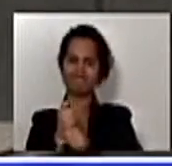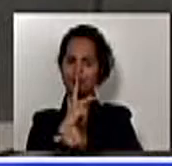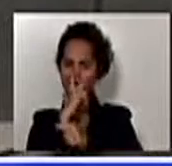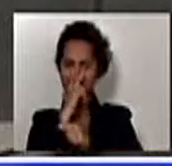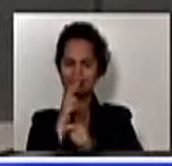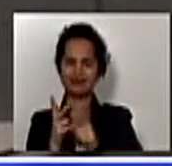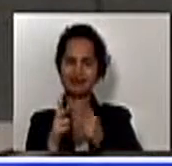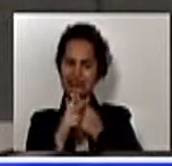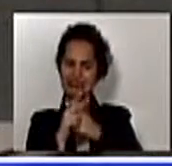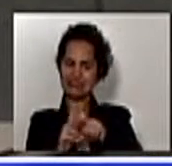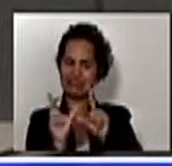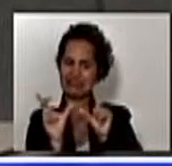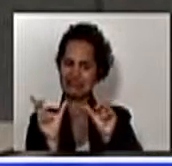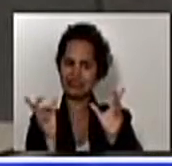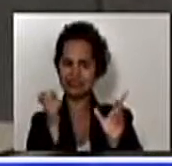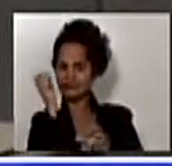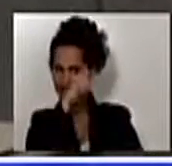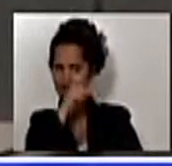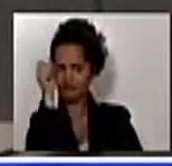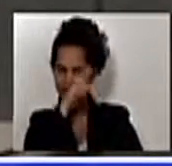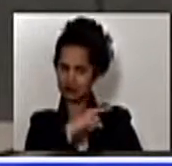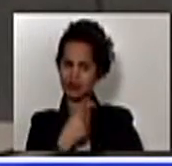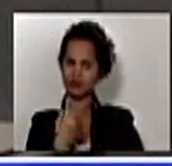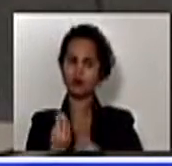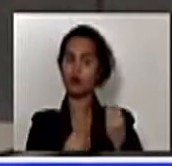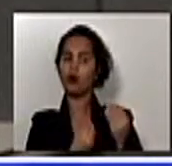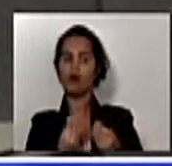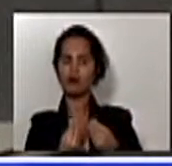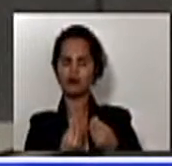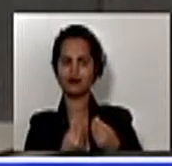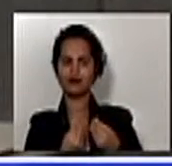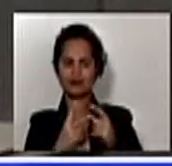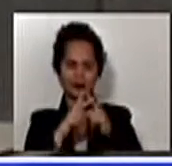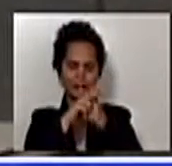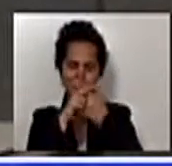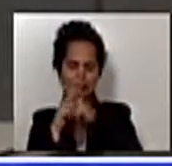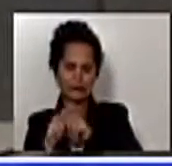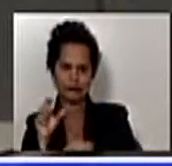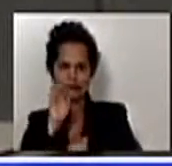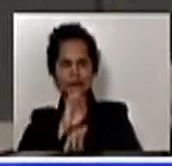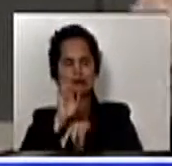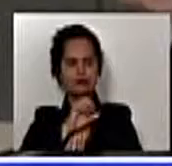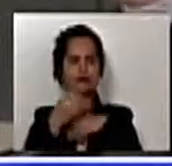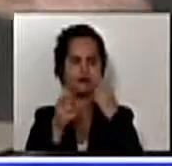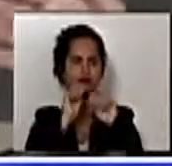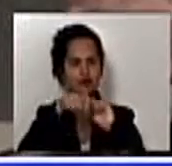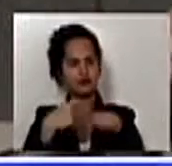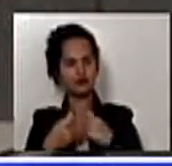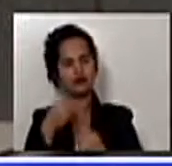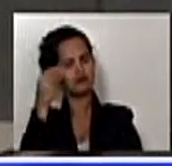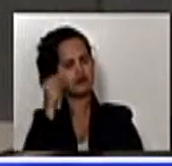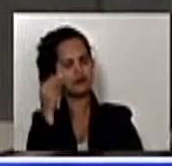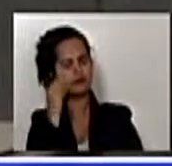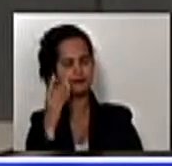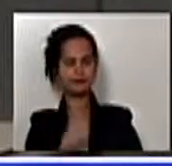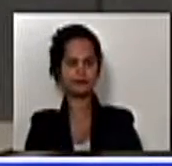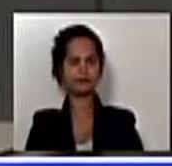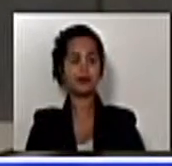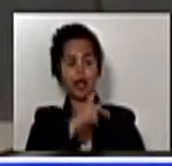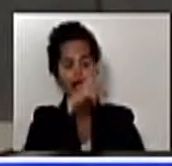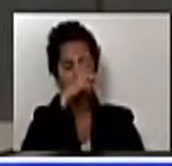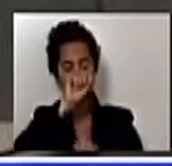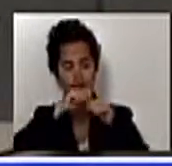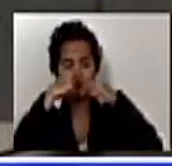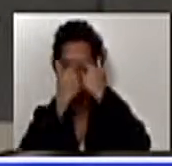judiciário, para que o Estado ele não fique paralisado. Né? A Assembleia tem um papel fundamental nisso, o presidente vem estudando